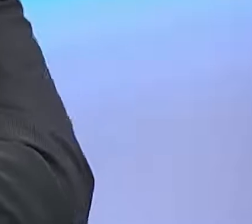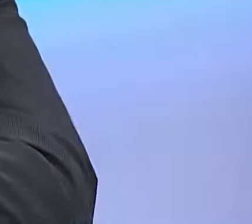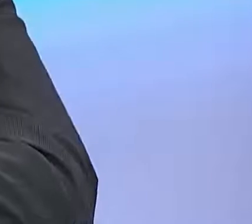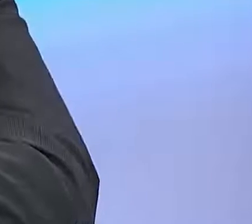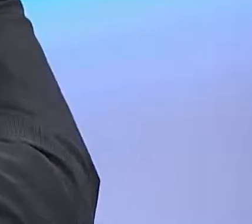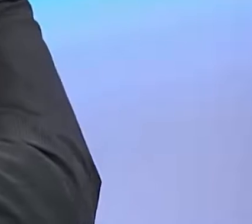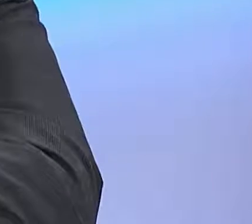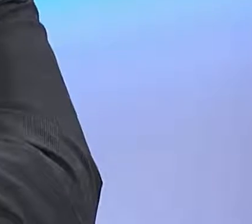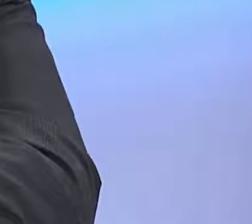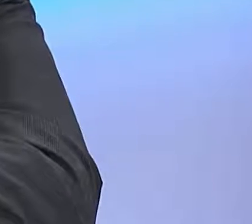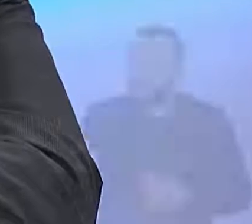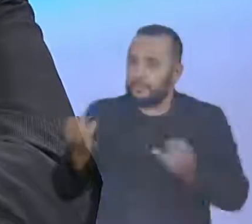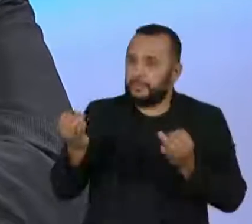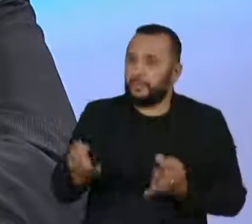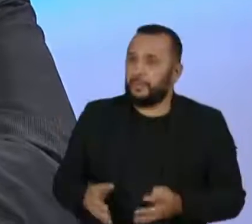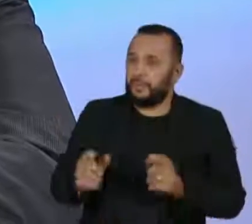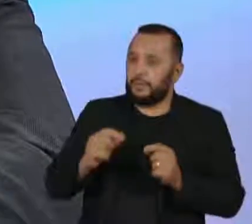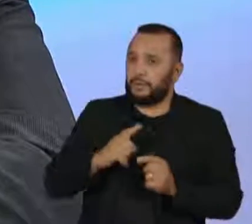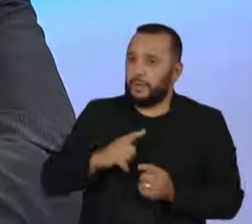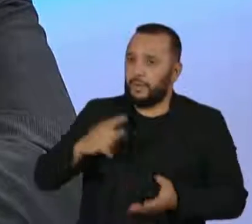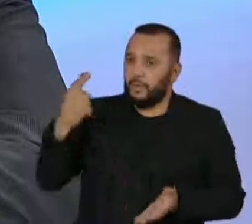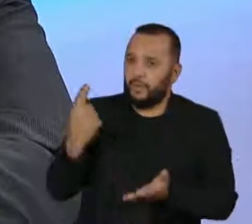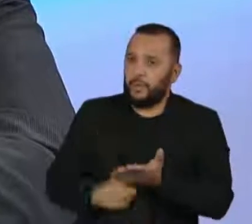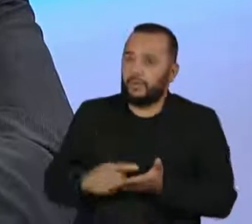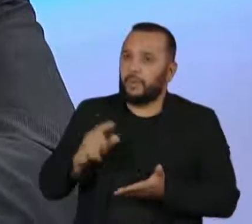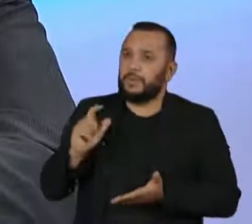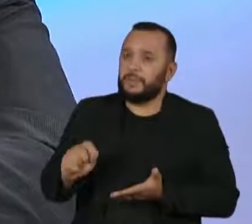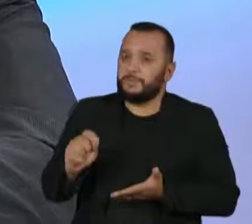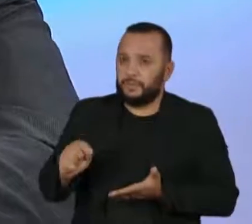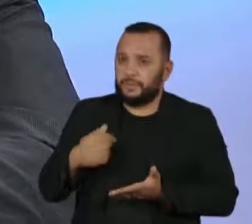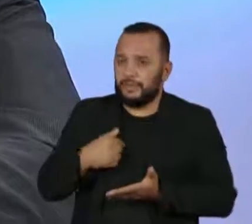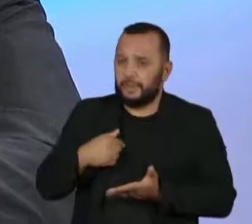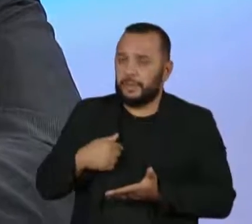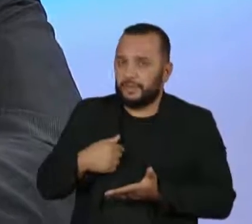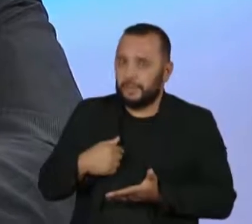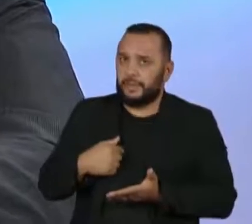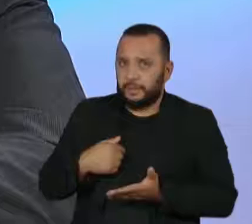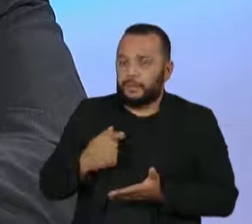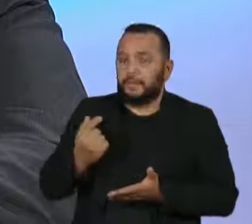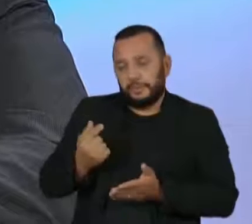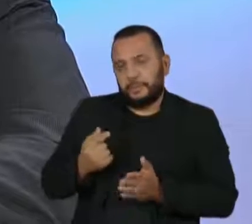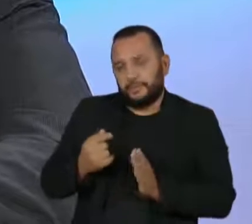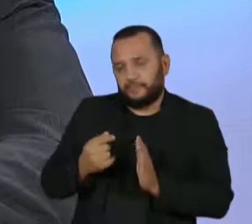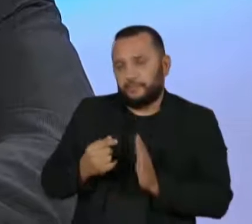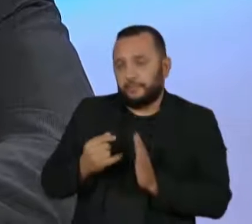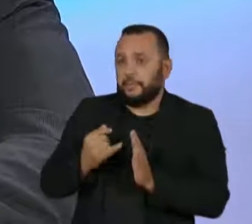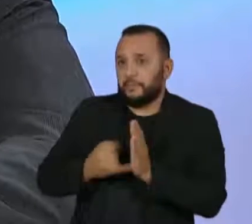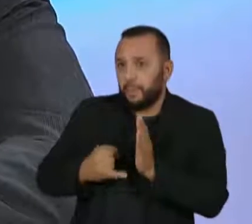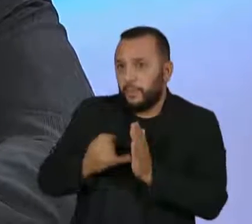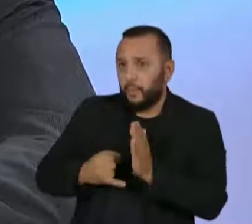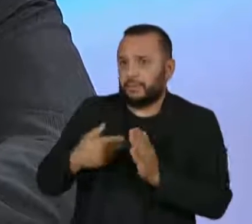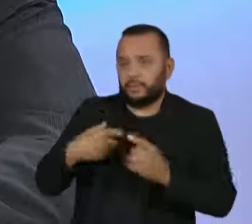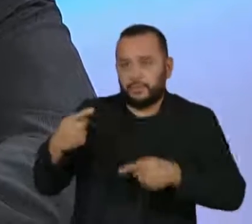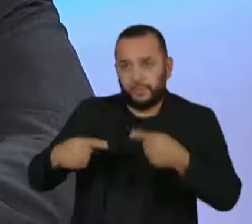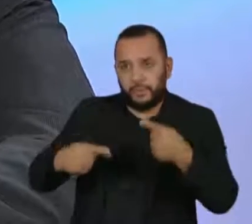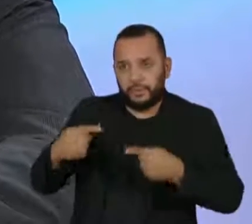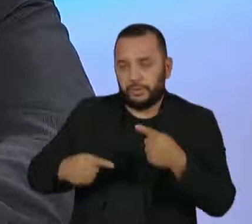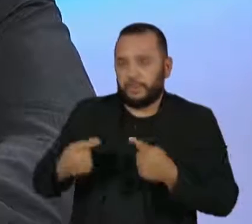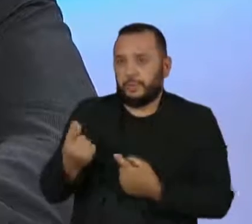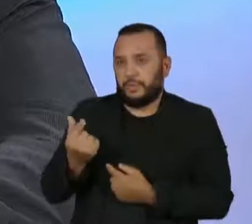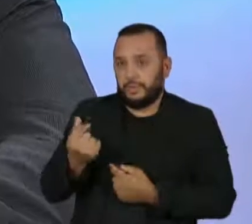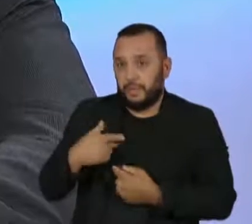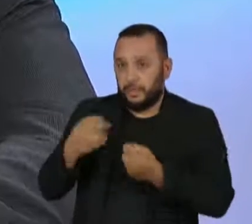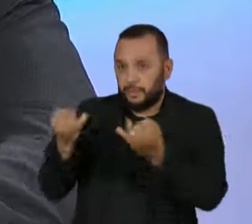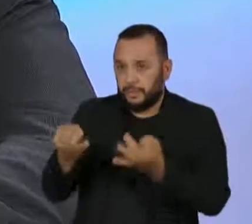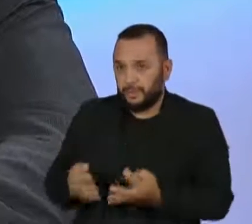Bom, o senhor disse que a gente precisa sair de uma agenda do fiscal e do monetário, da política monetária, e falar de